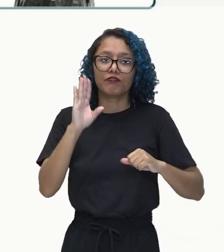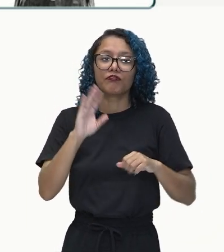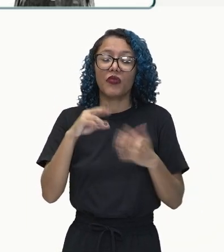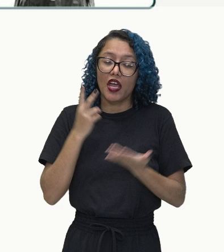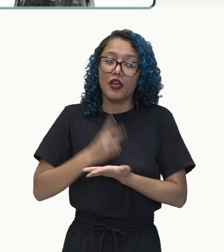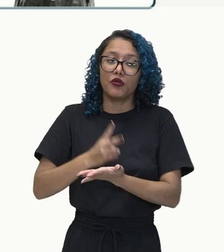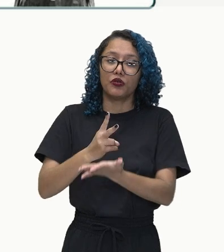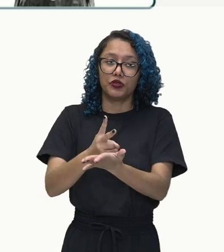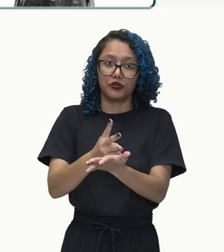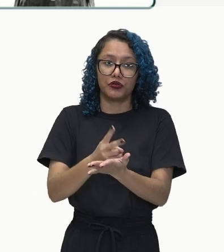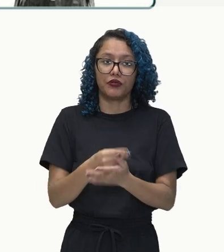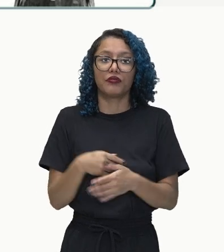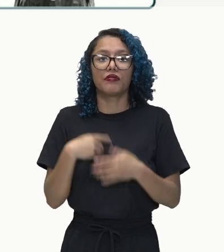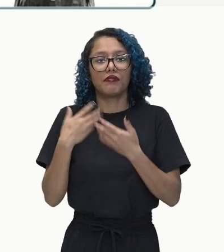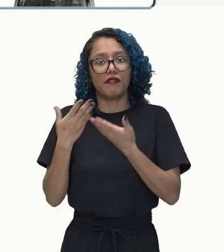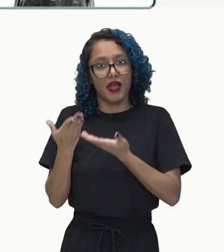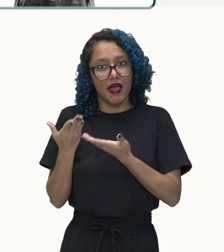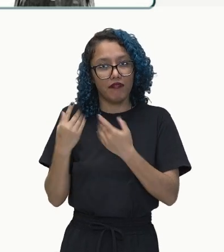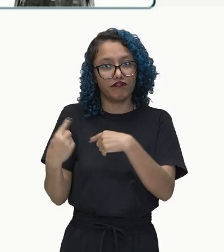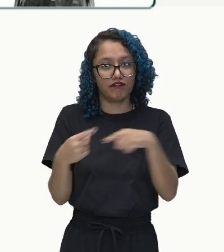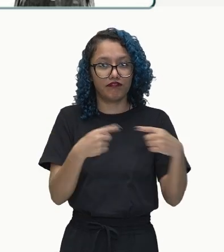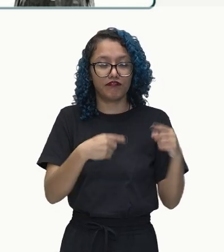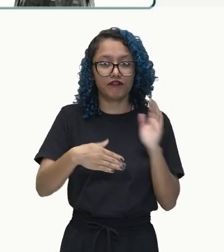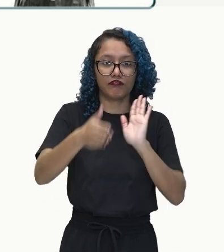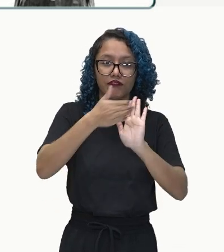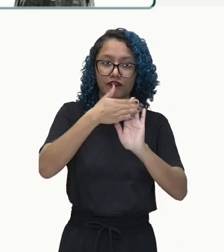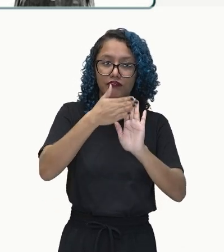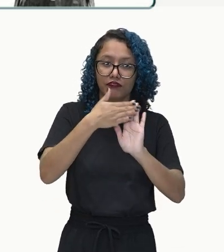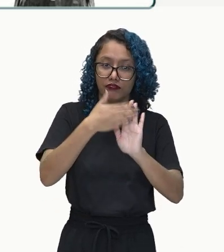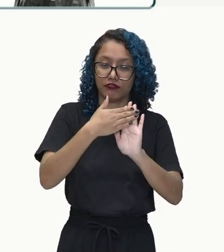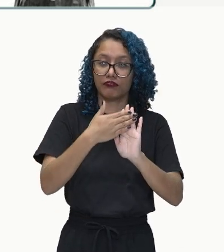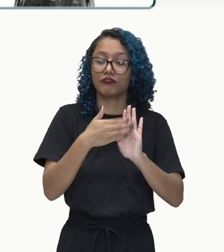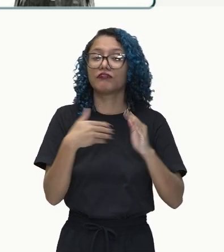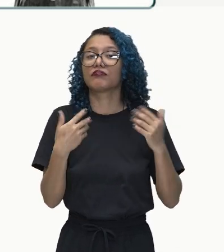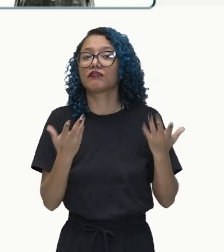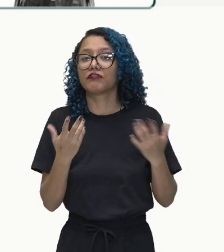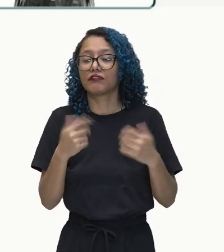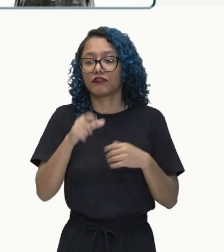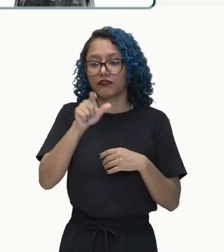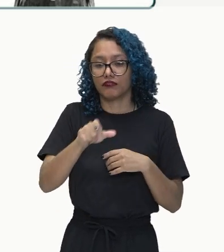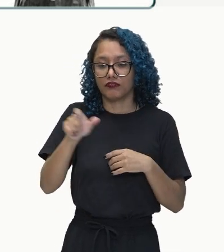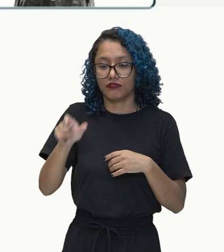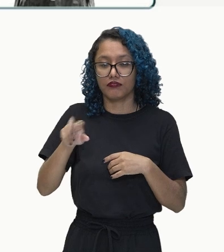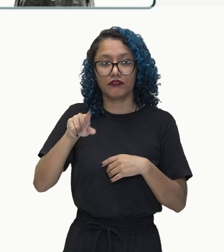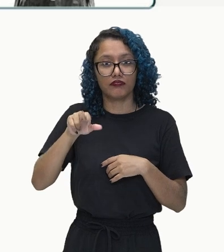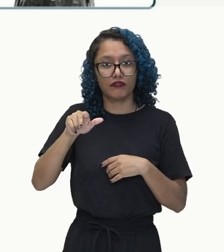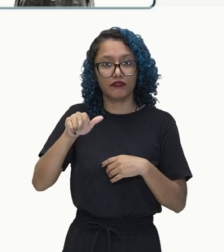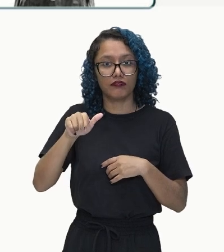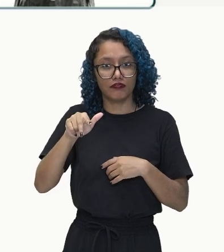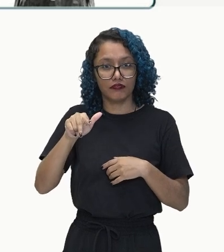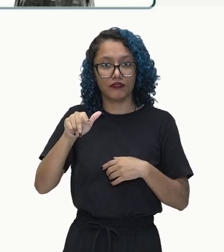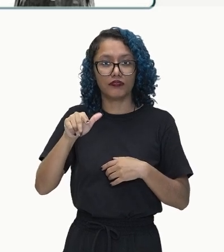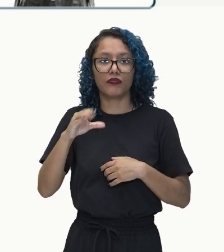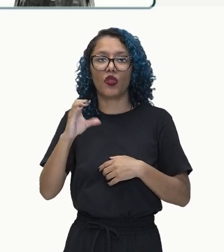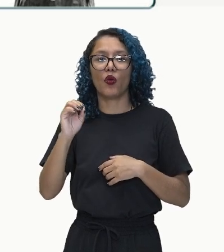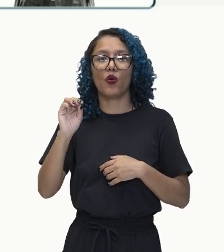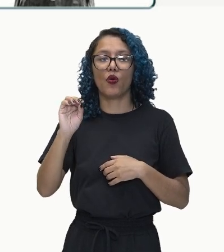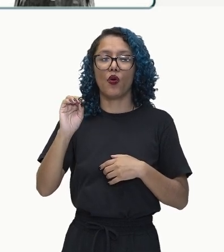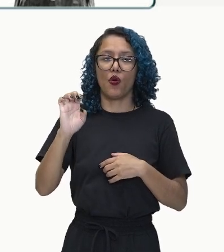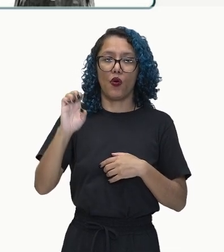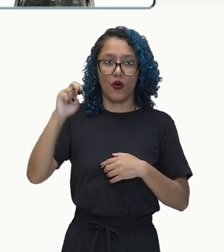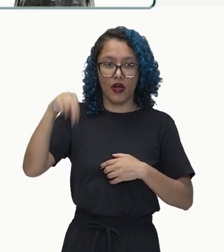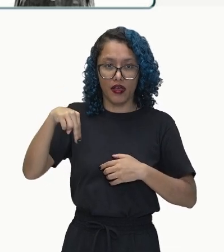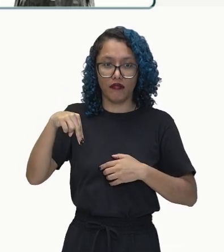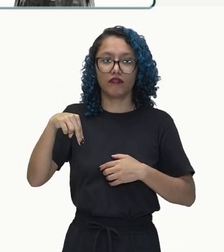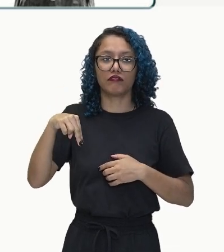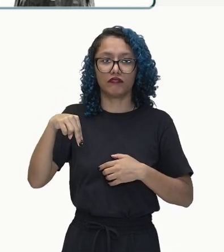ó. Esse é o embate proposto pelos irmãos Joel e Ethan Coen, em seu